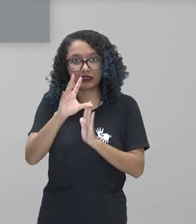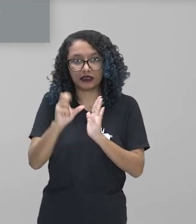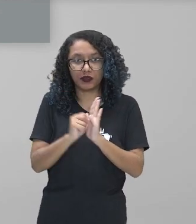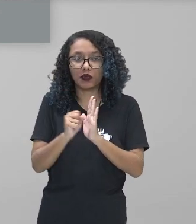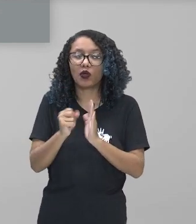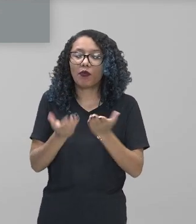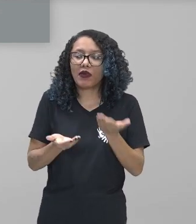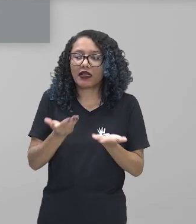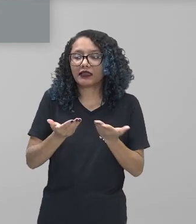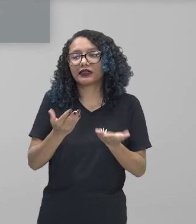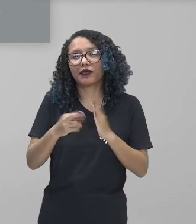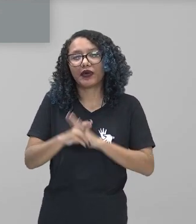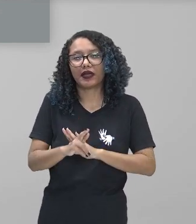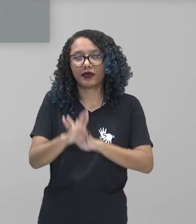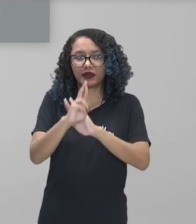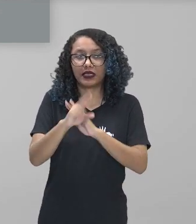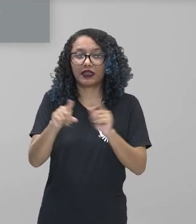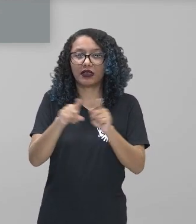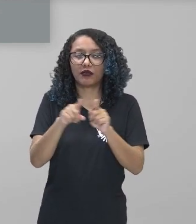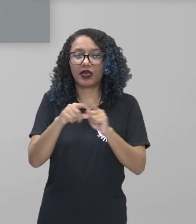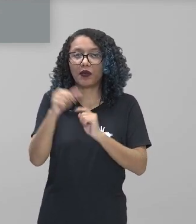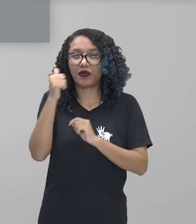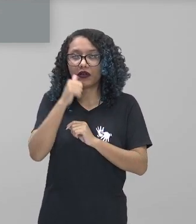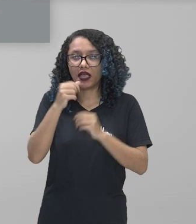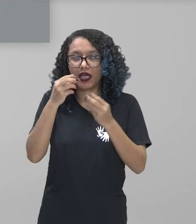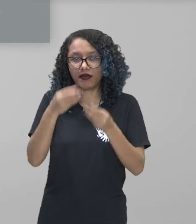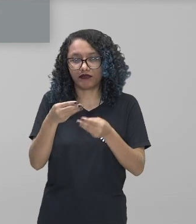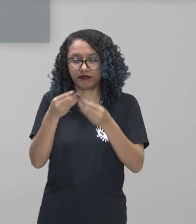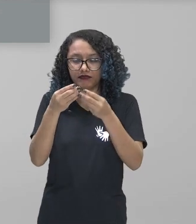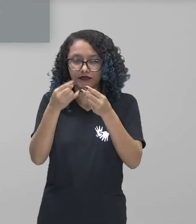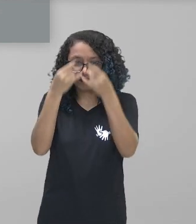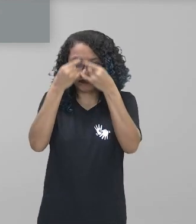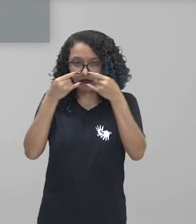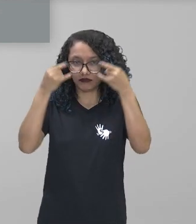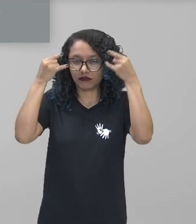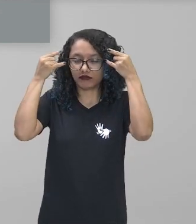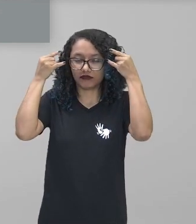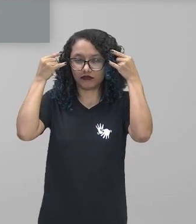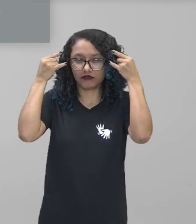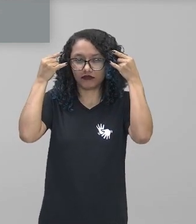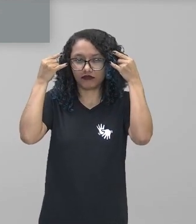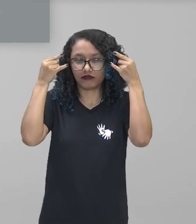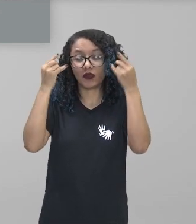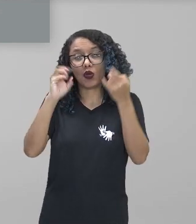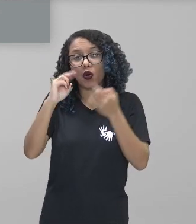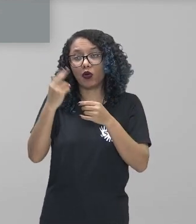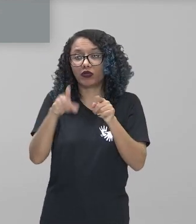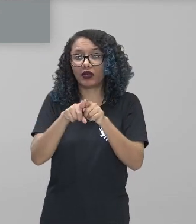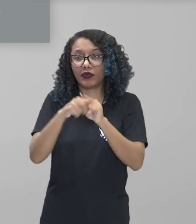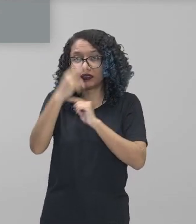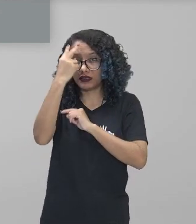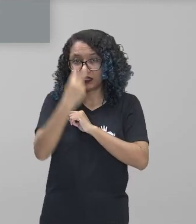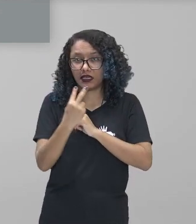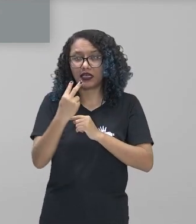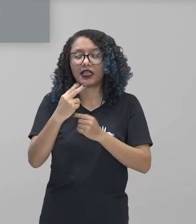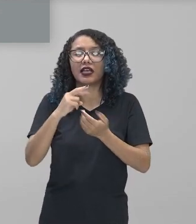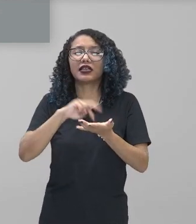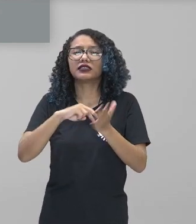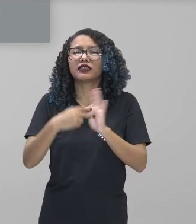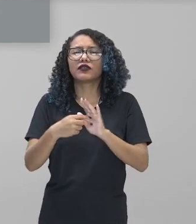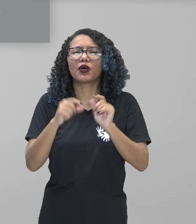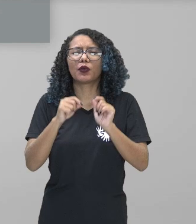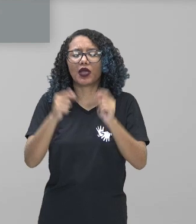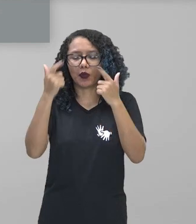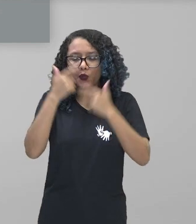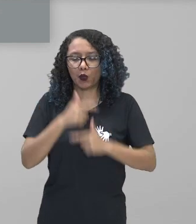Tem uma mulher com uma venda nos olhos, que é a cegueira da imparcialidade, O que quer